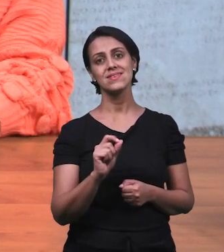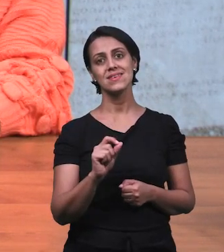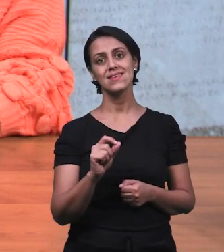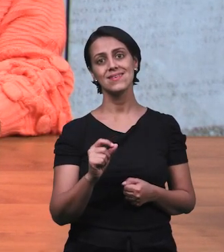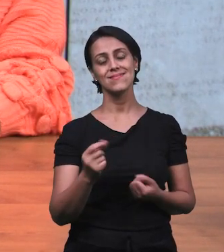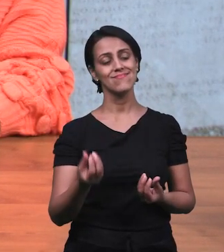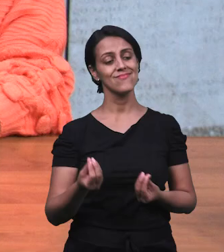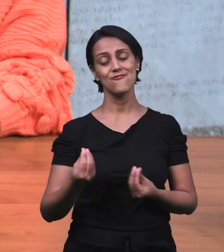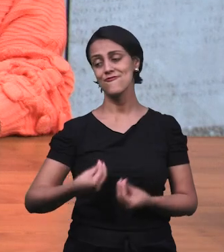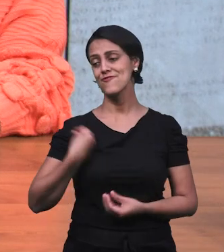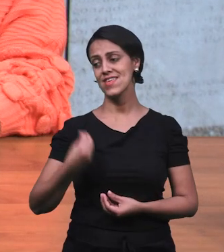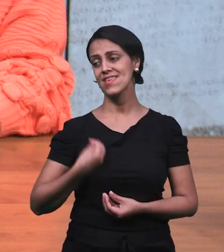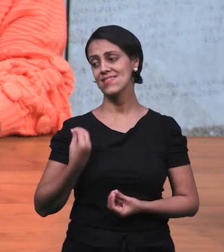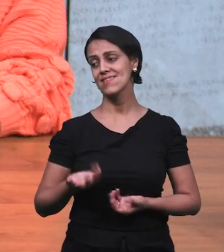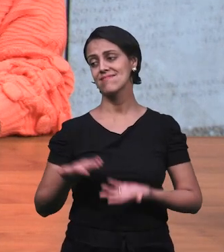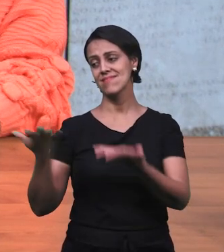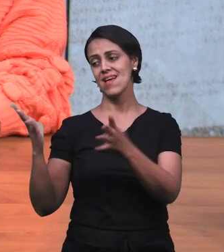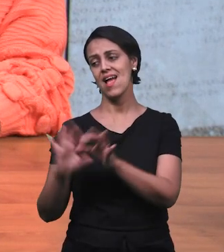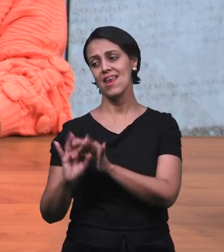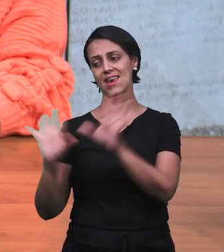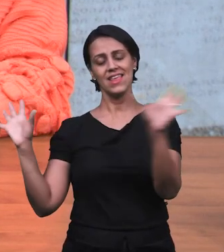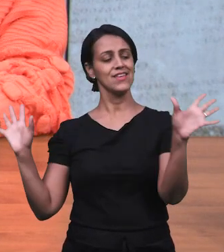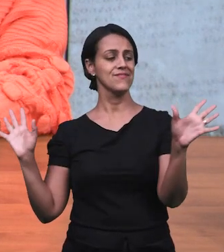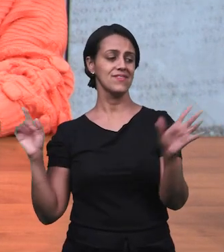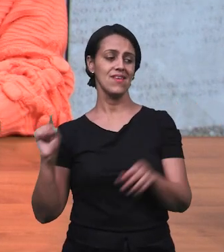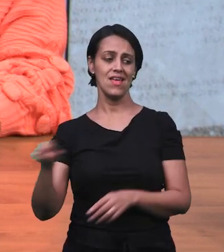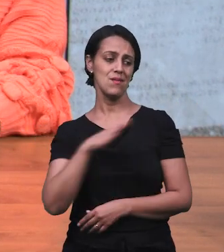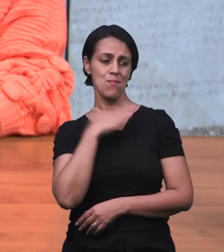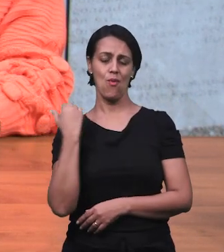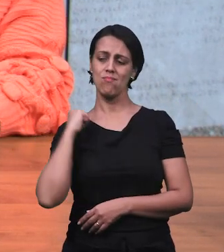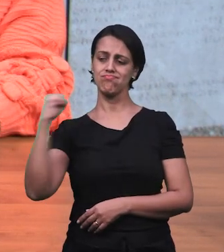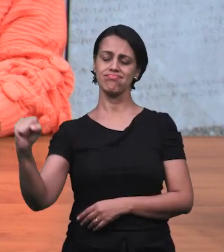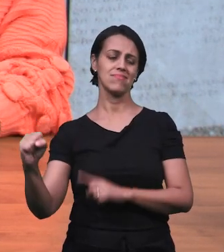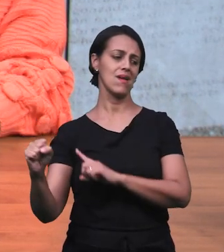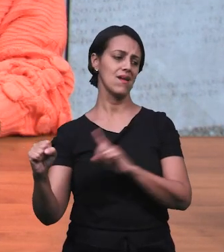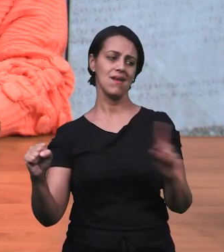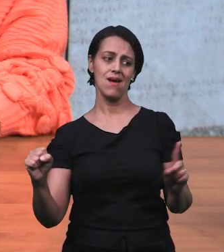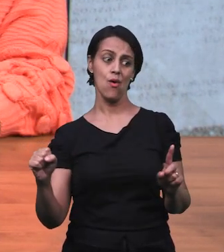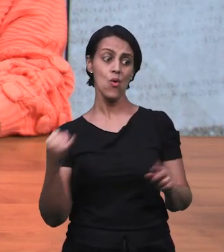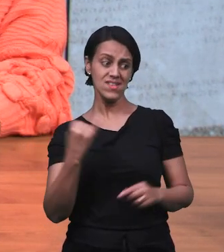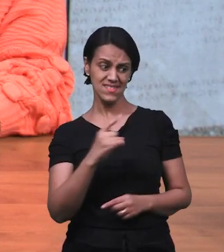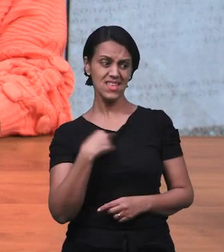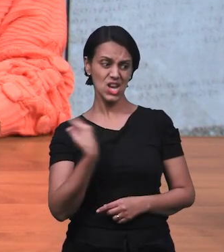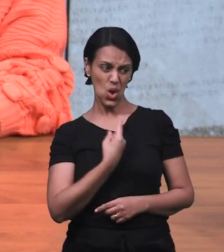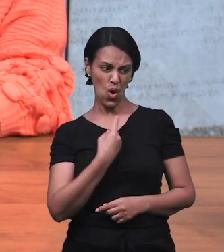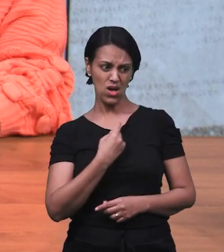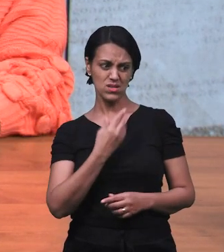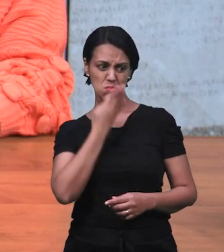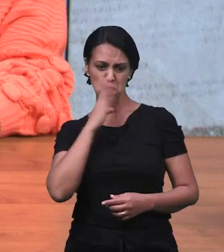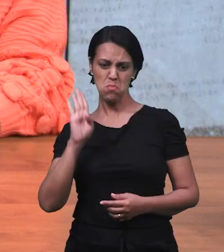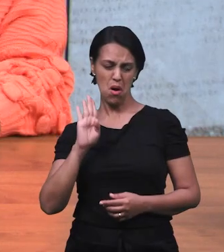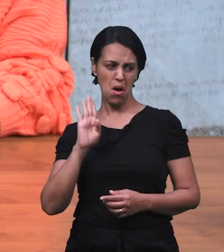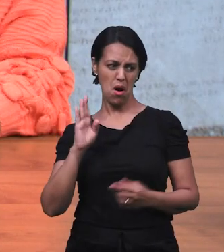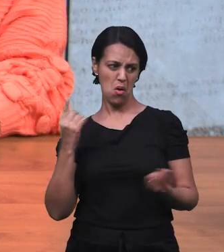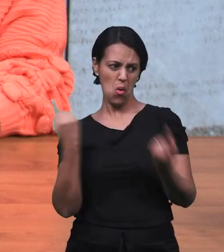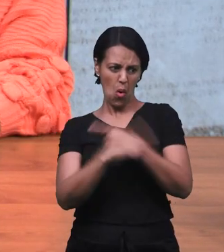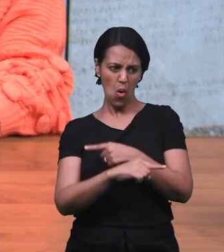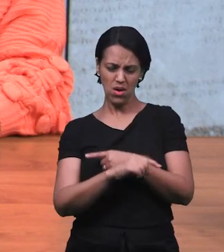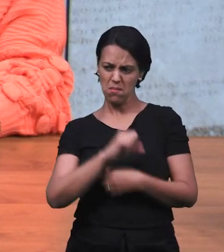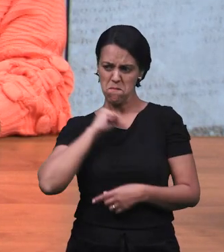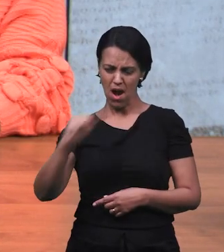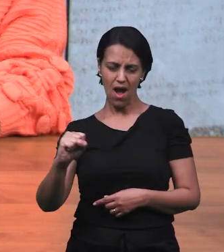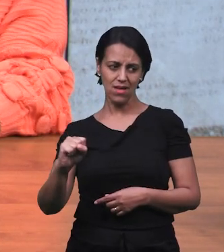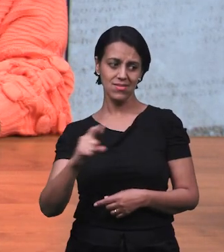a vida, para que não haja grande ira sobre nós por causa do juramento que já